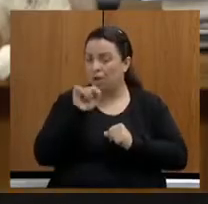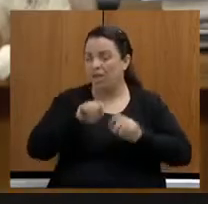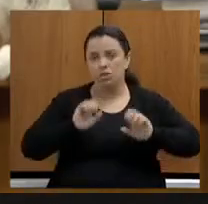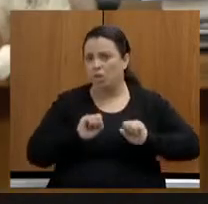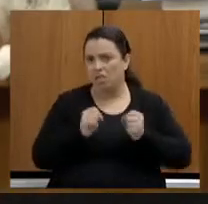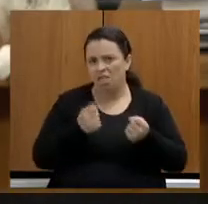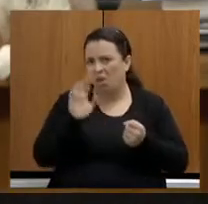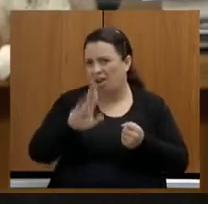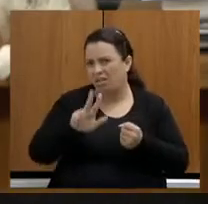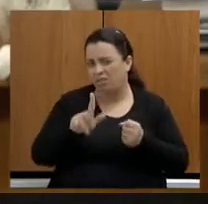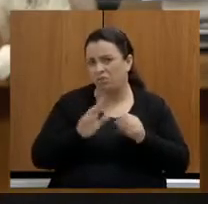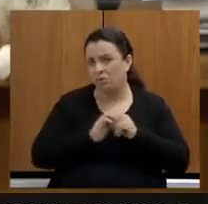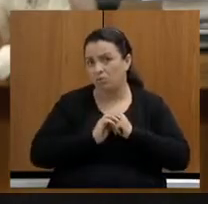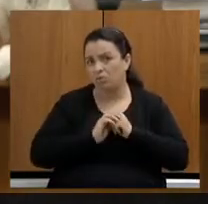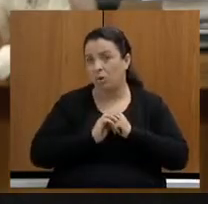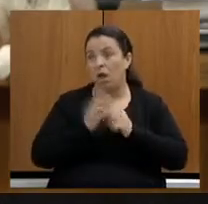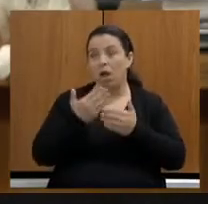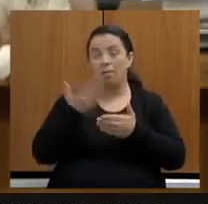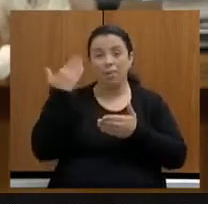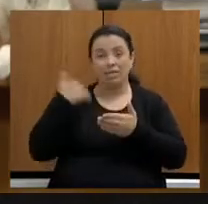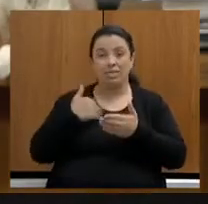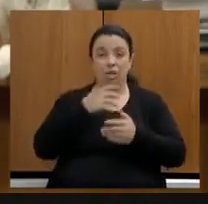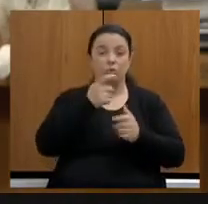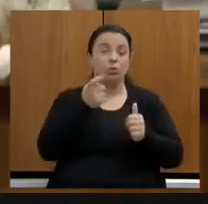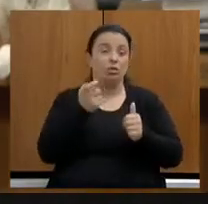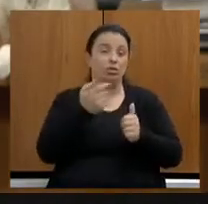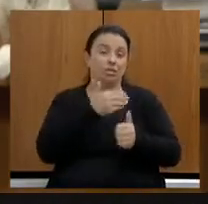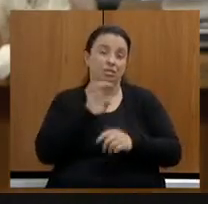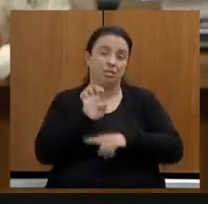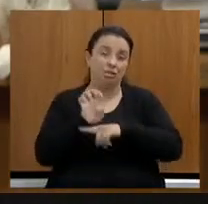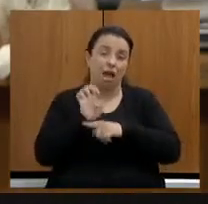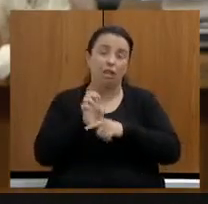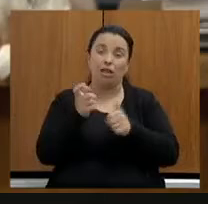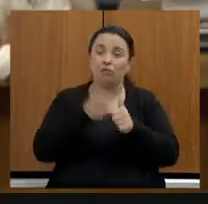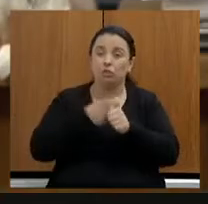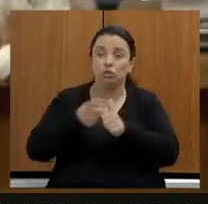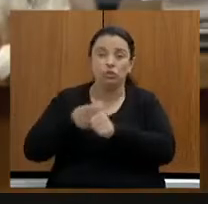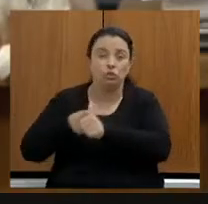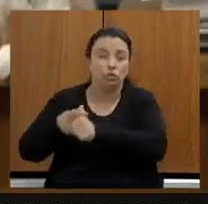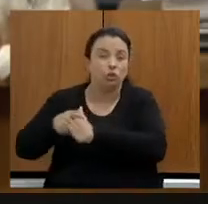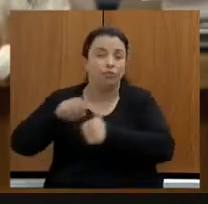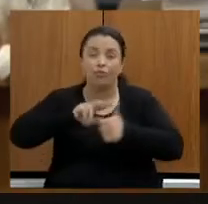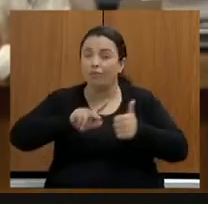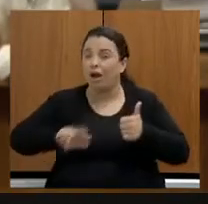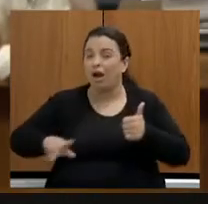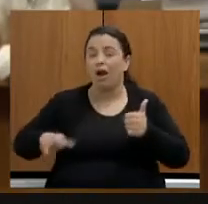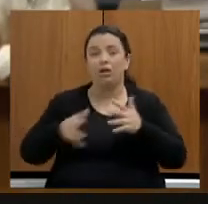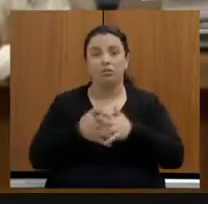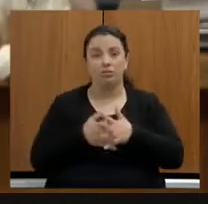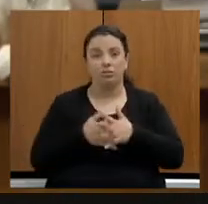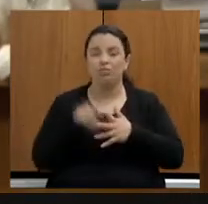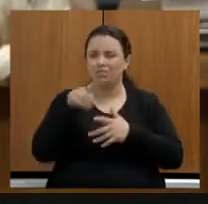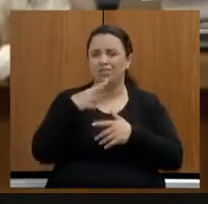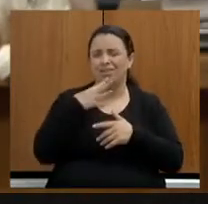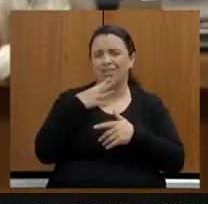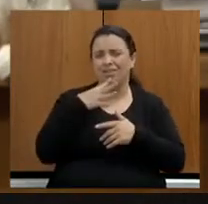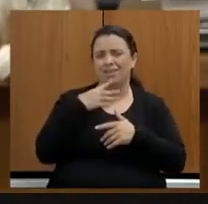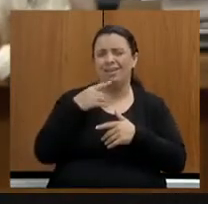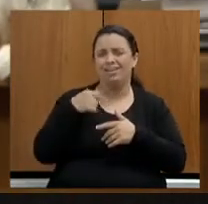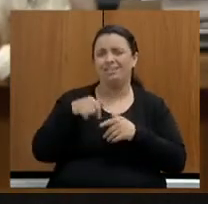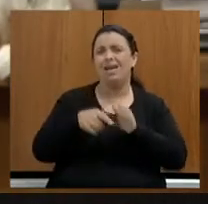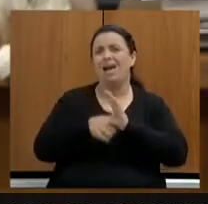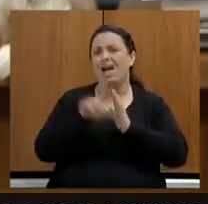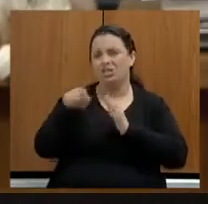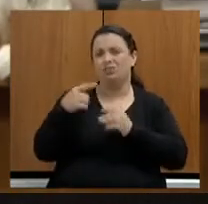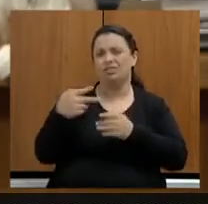devendo obra em escola com escola caindo eu quando eu cheguei Deputado O Senhor conhece bem o que a gente tava junto desde o início o